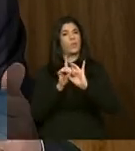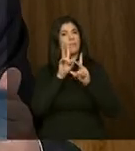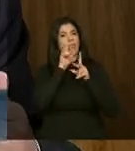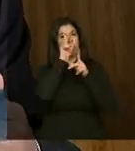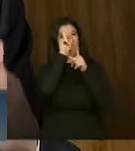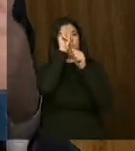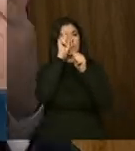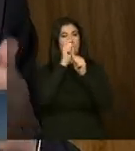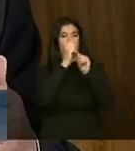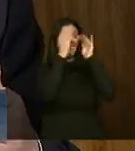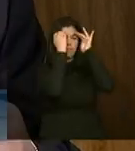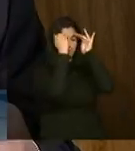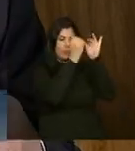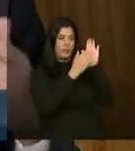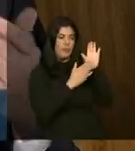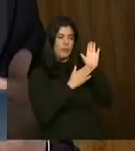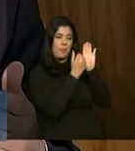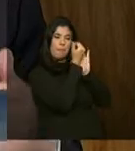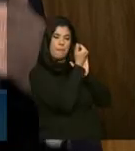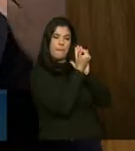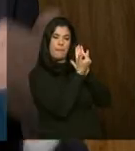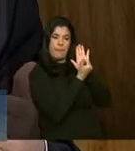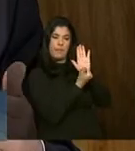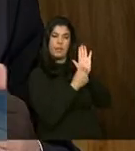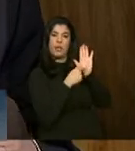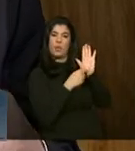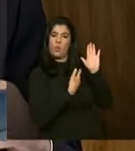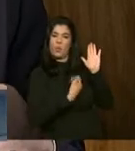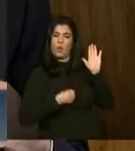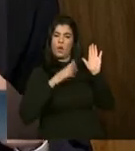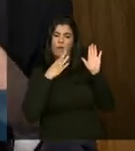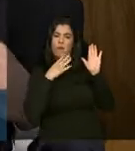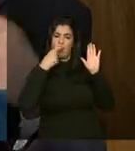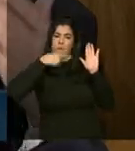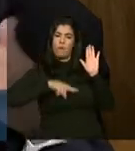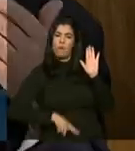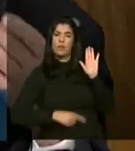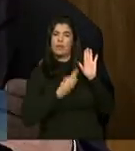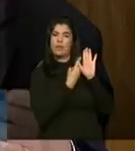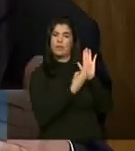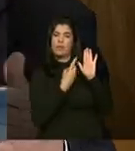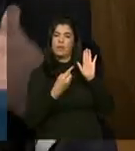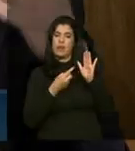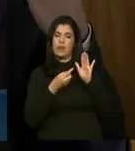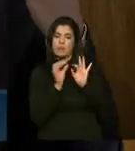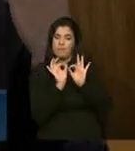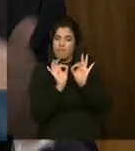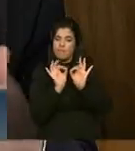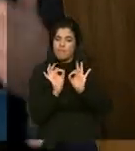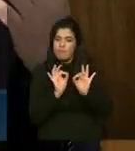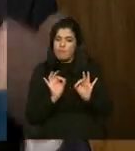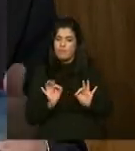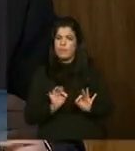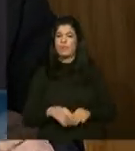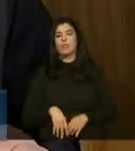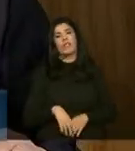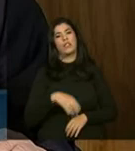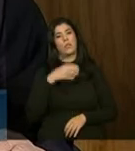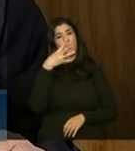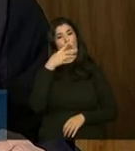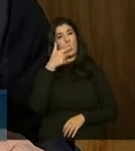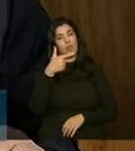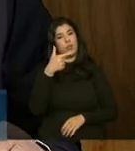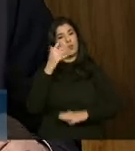na agenda. O governo tem um conhecimento profundo em cada detalhe, cada uma daquelas